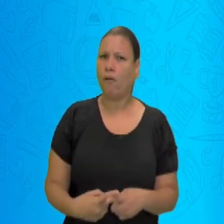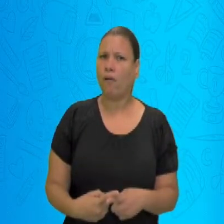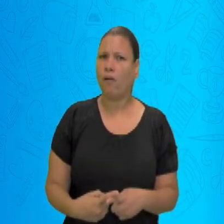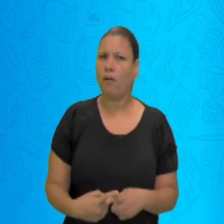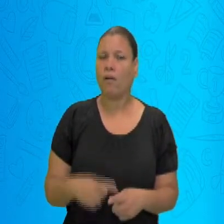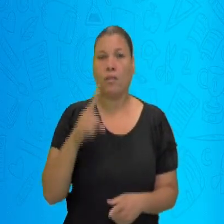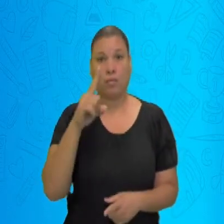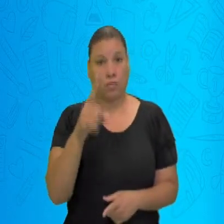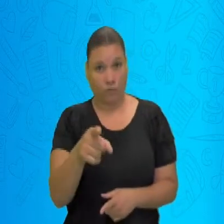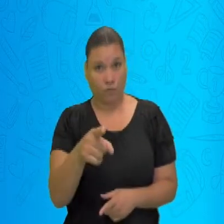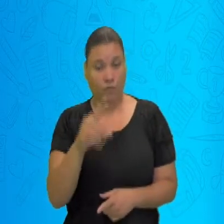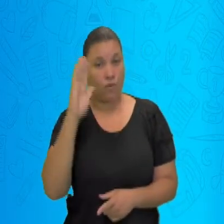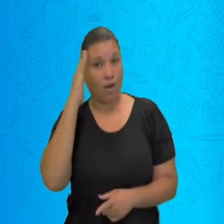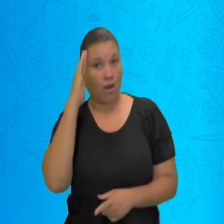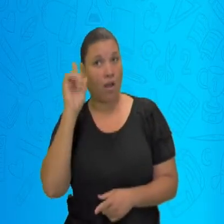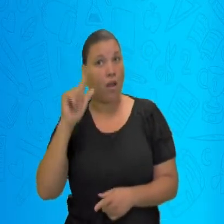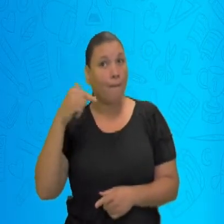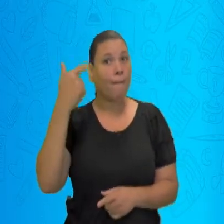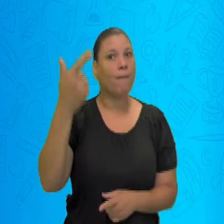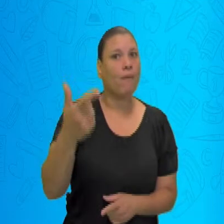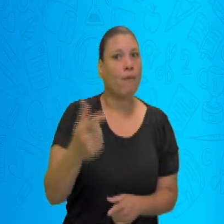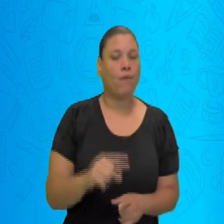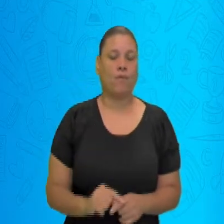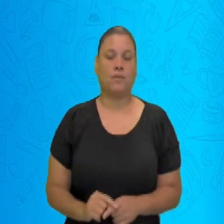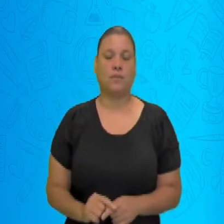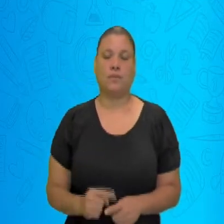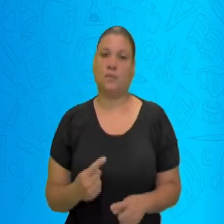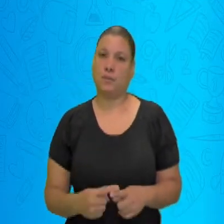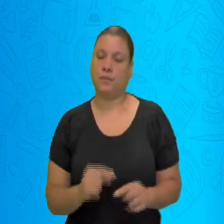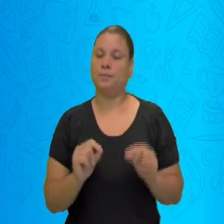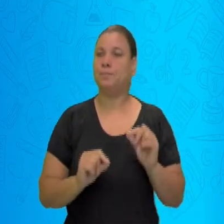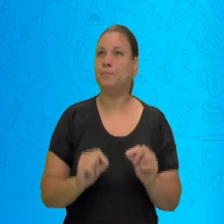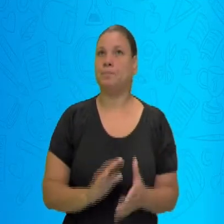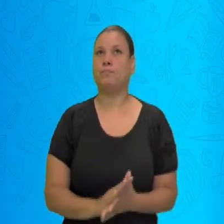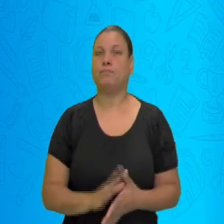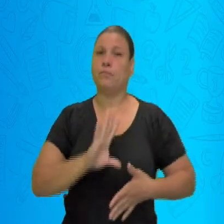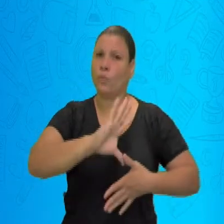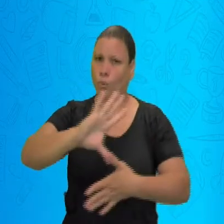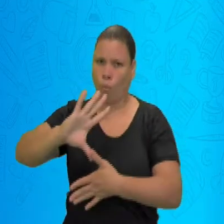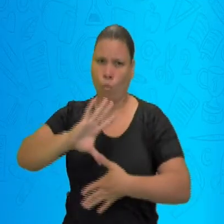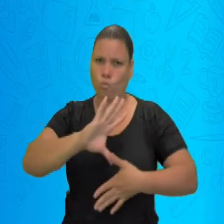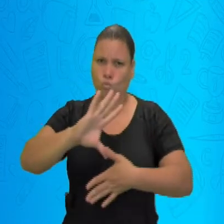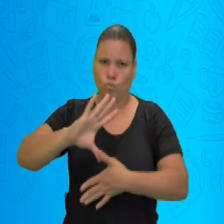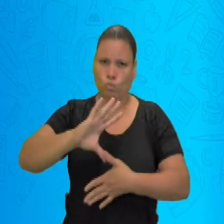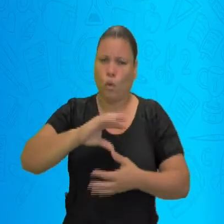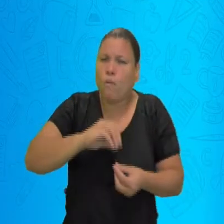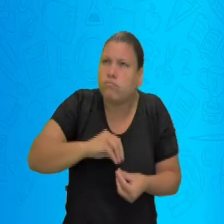por ser um continente muito extenso no sentido norte-sul,